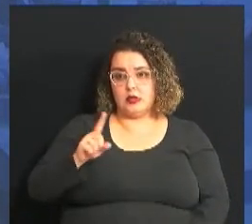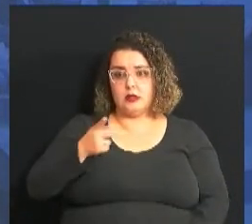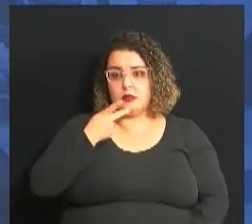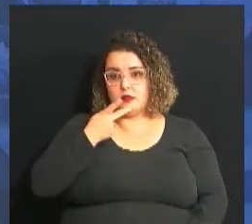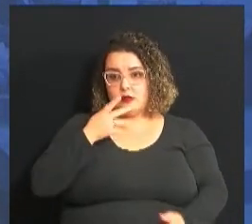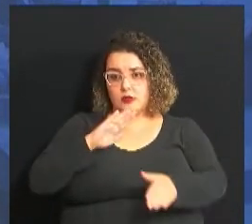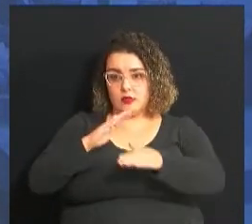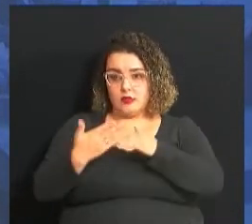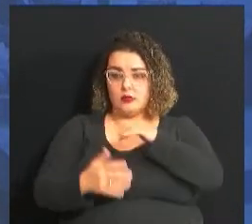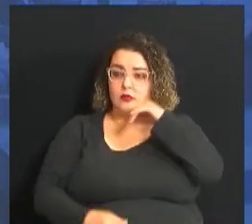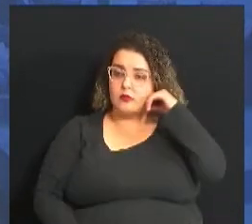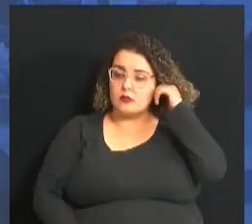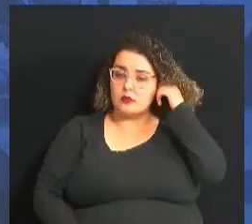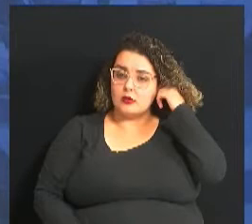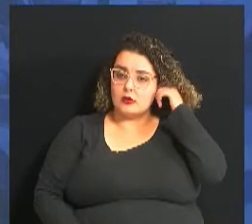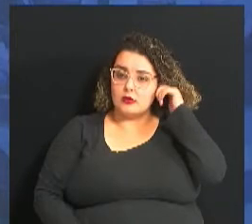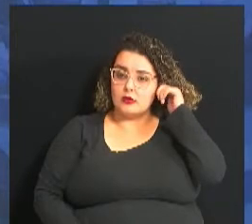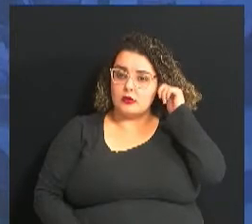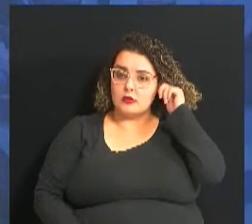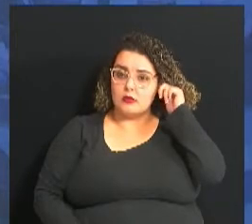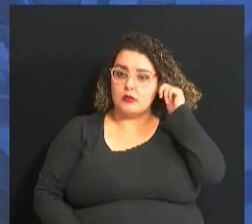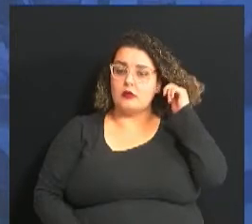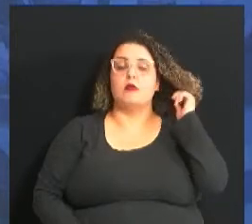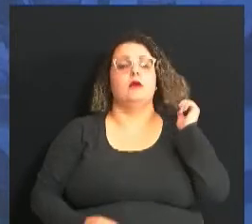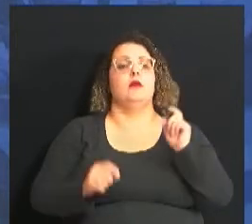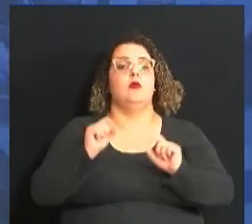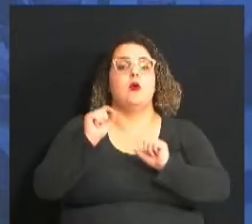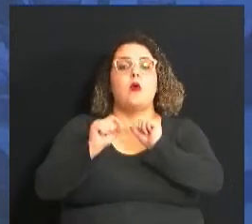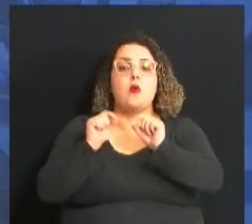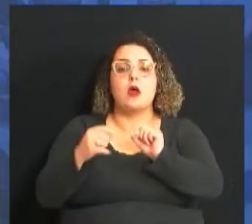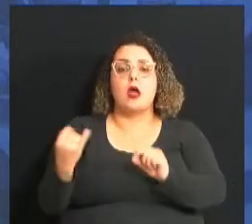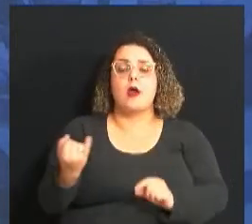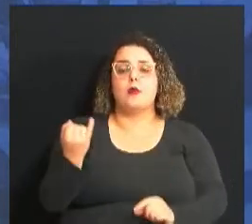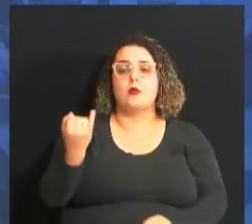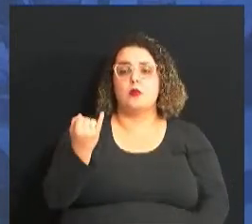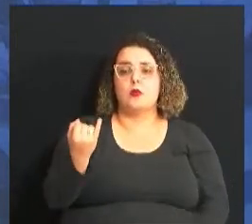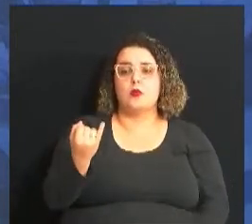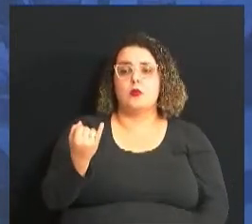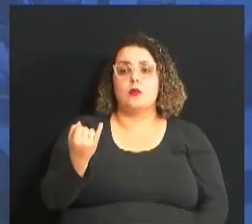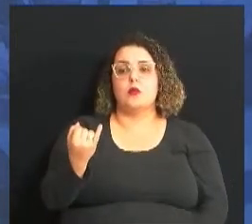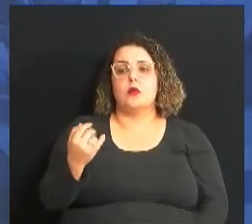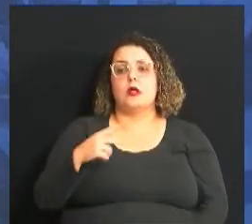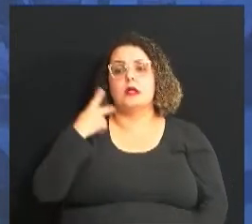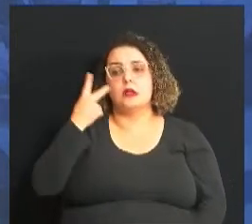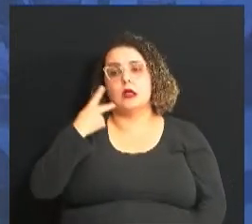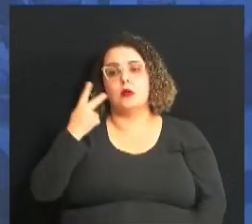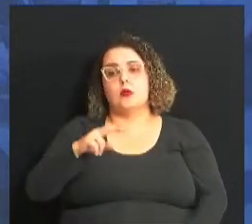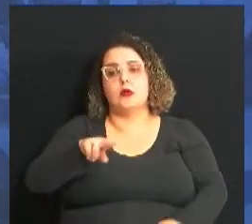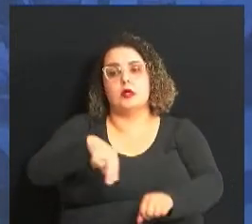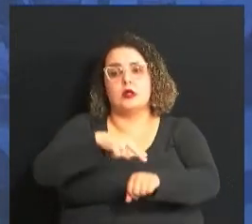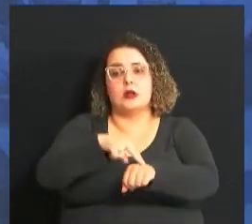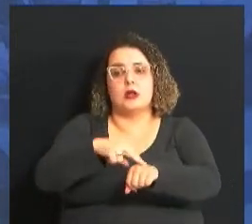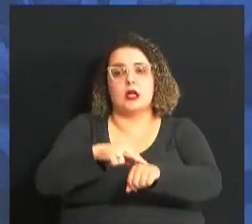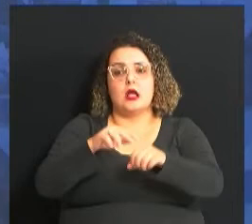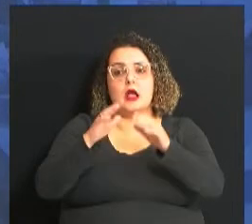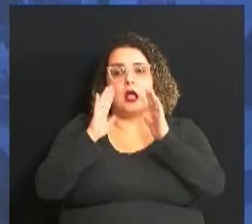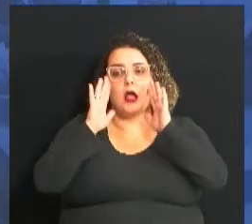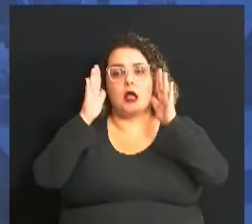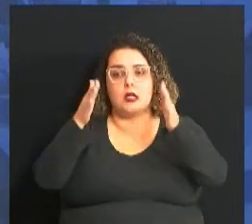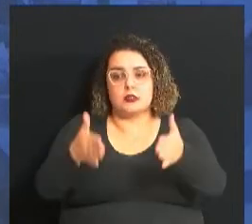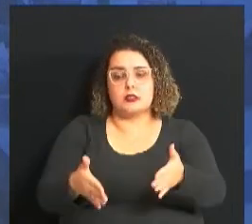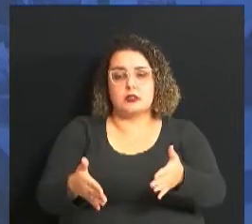identifica o bairro. Doutor, o que é necessário para a implementação plena da Política Nacional de Atenção Integral à Saúde do